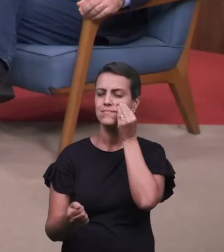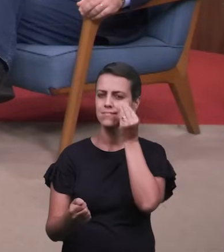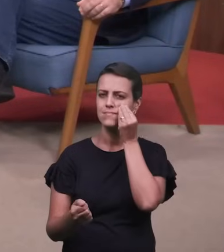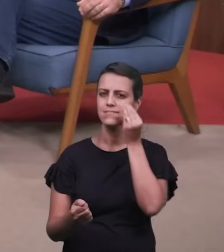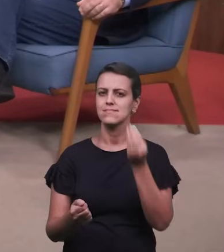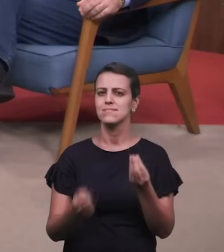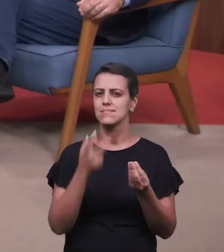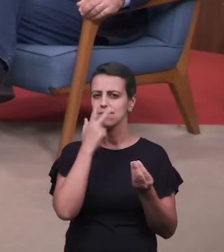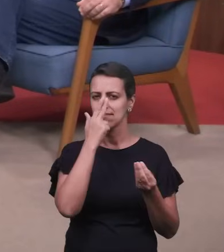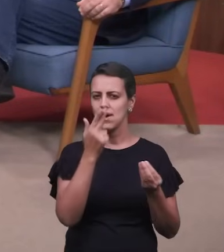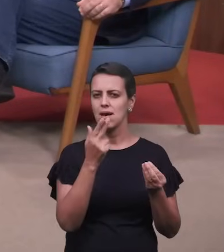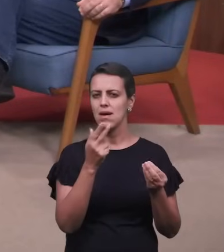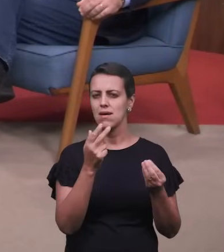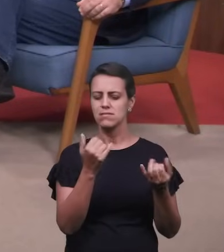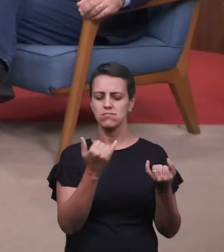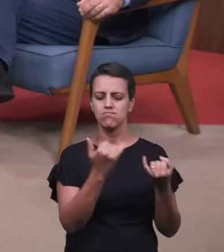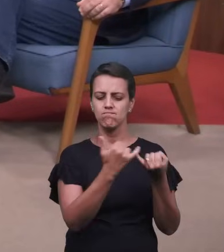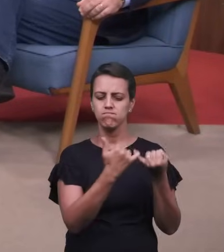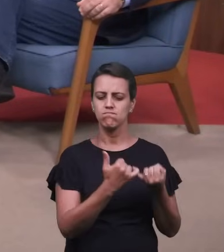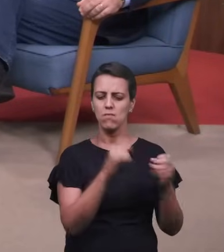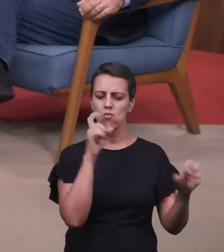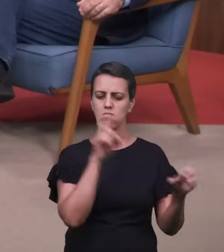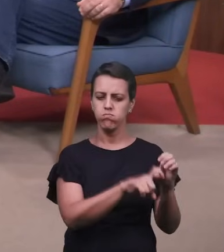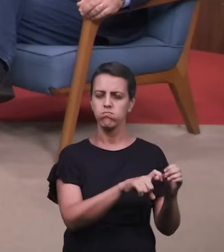é um consórcio.